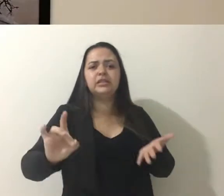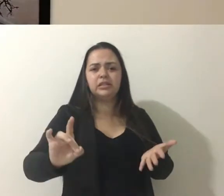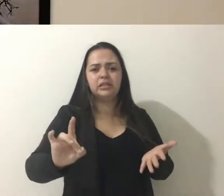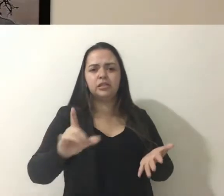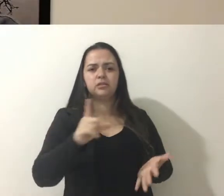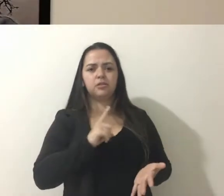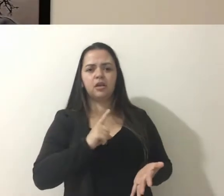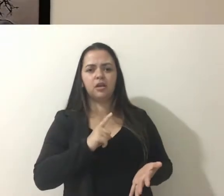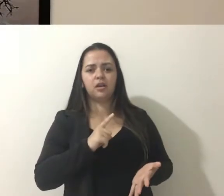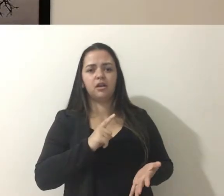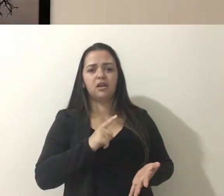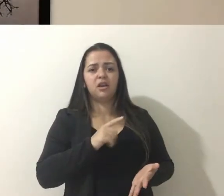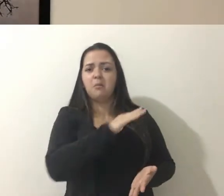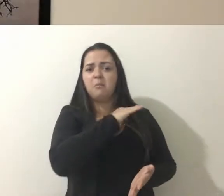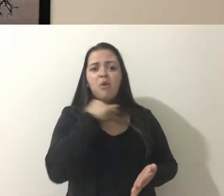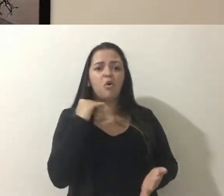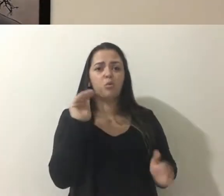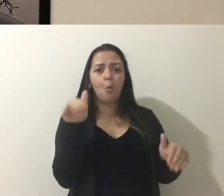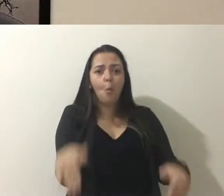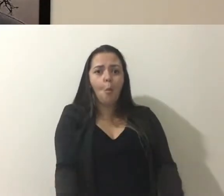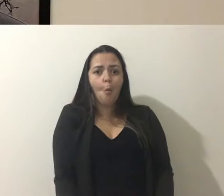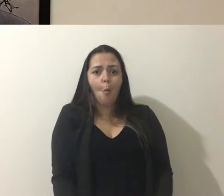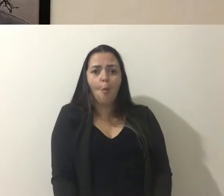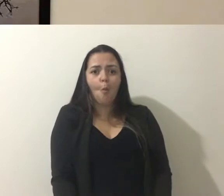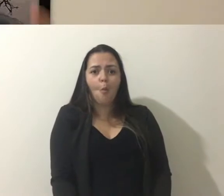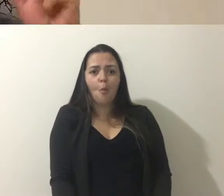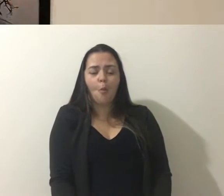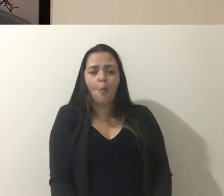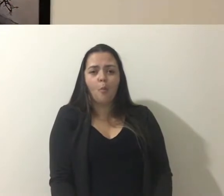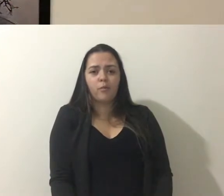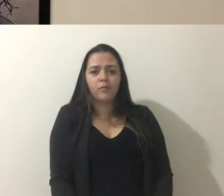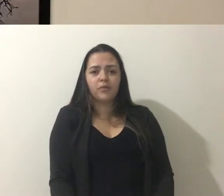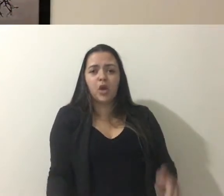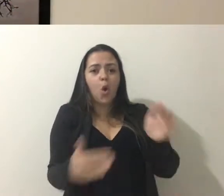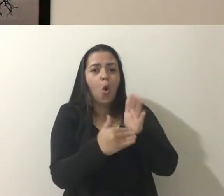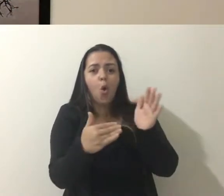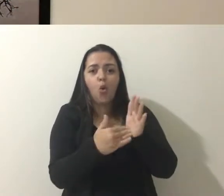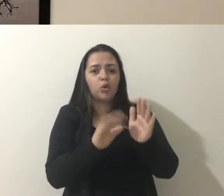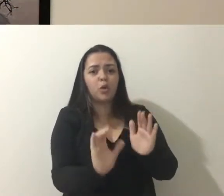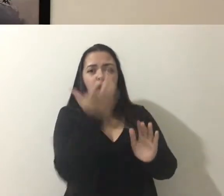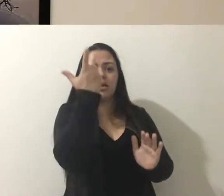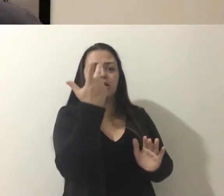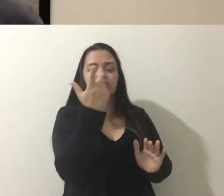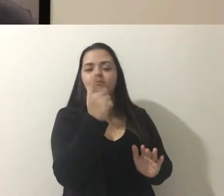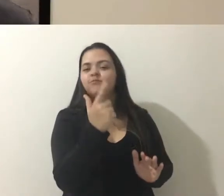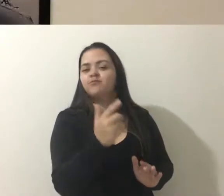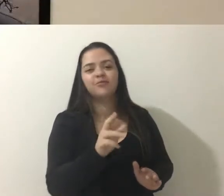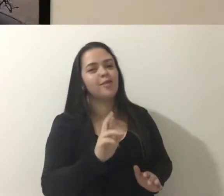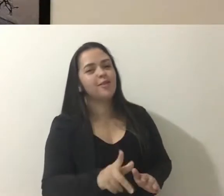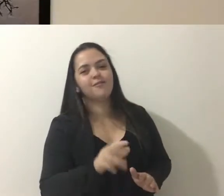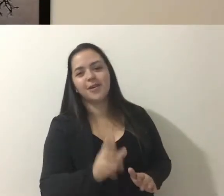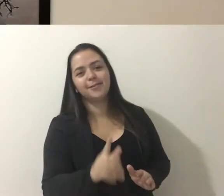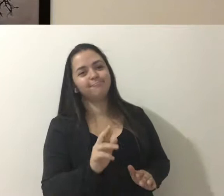a morte ela não tem mais a última palavra. A morte não tem mais a última palavra. O seu aguilhão